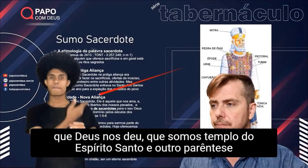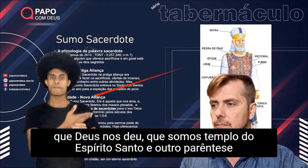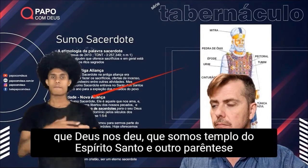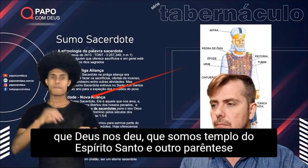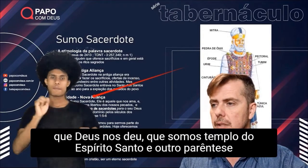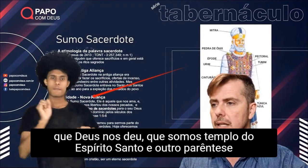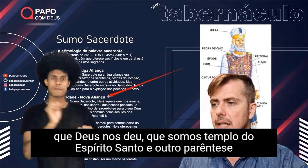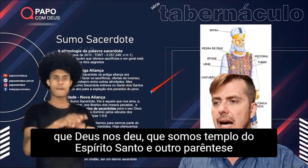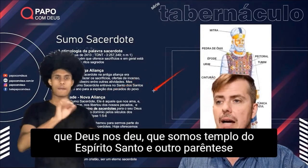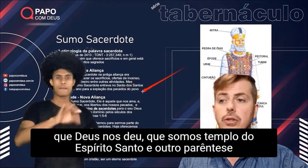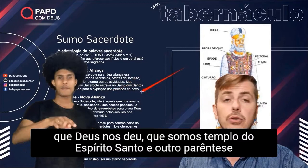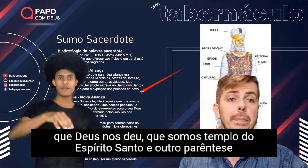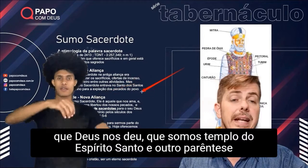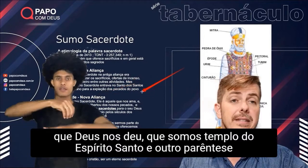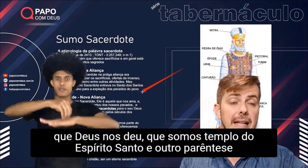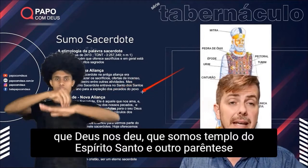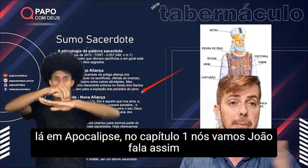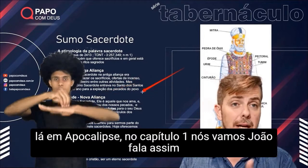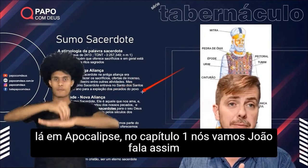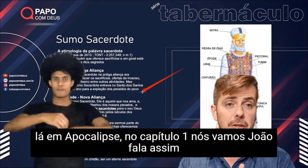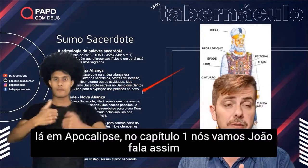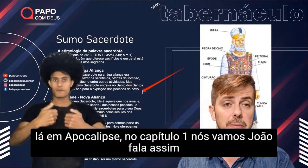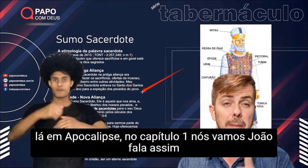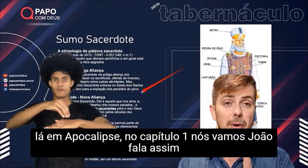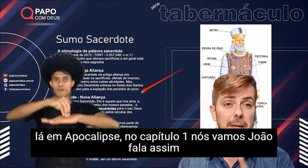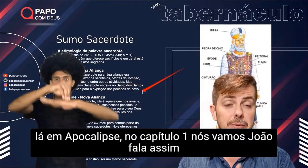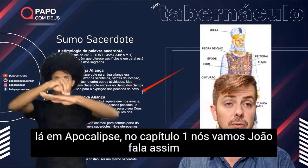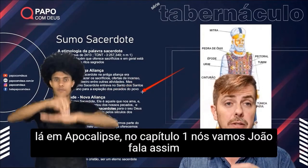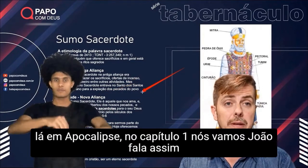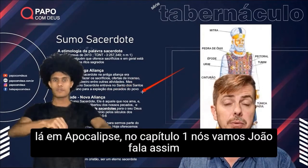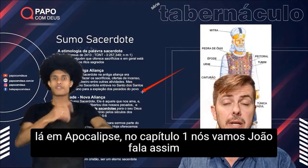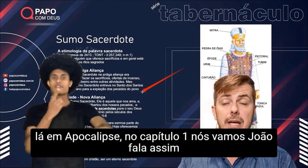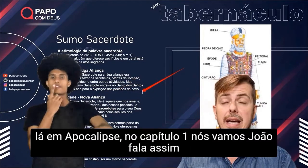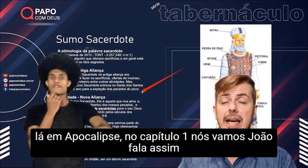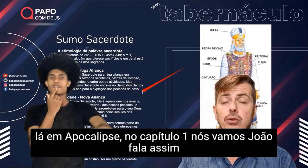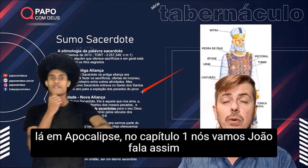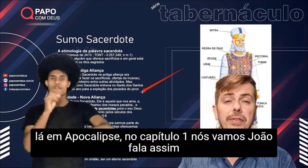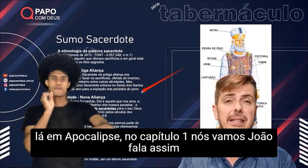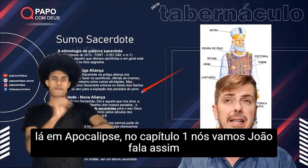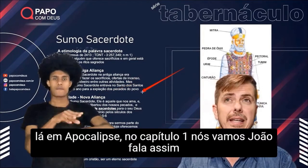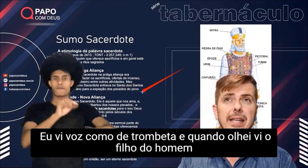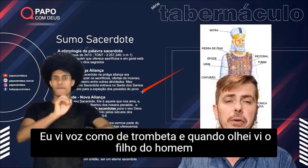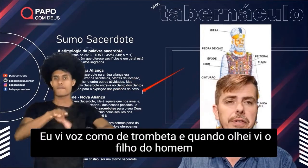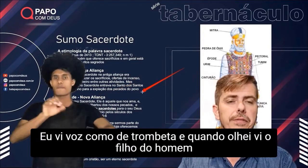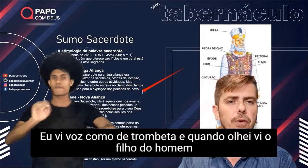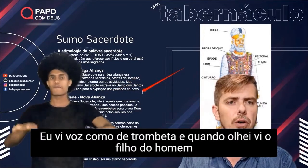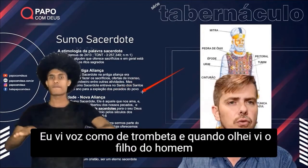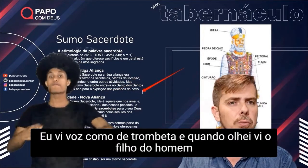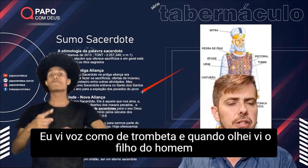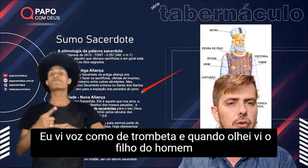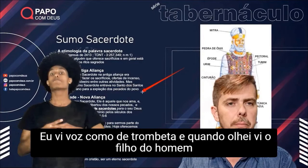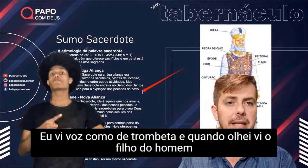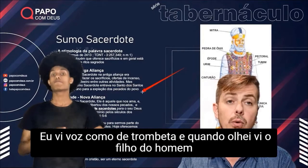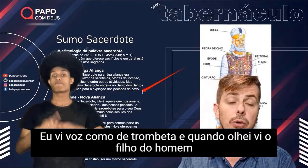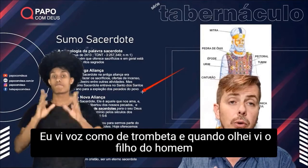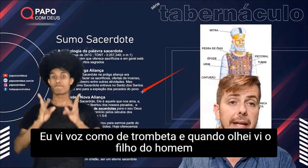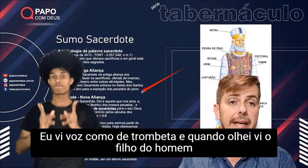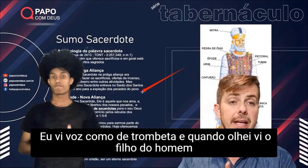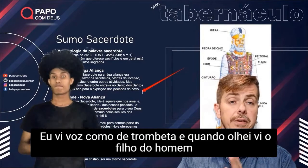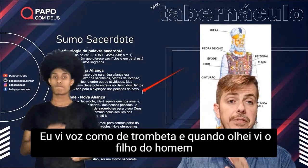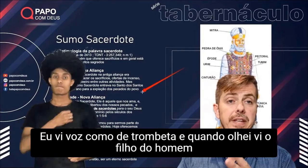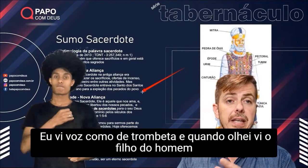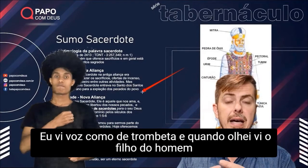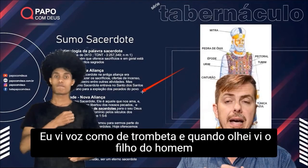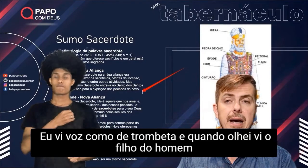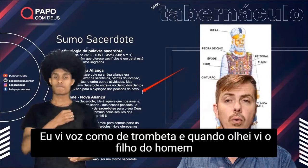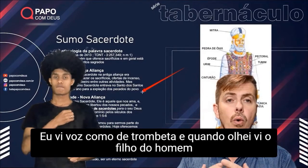Santo. Ah, e outro parênteses, lá em Apocalipse nós vemos, em Apocalipse 1 nós vemos, João fala assim, e eu vi voz como de trombeta, e quando